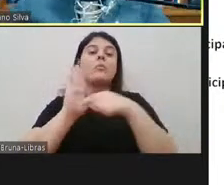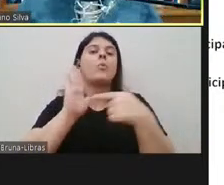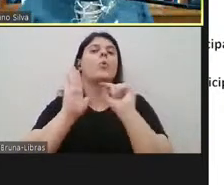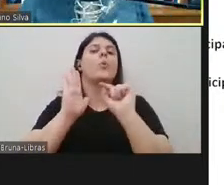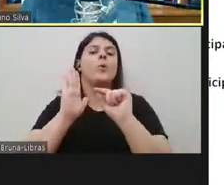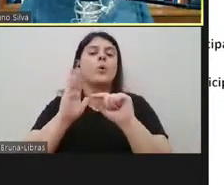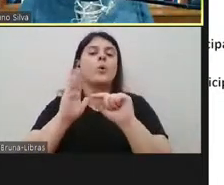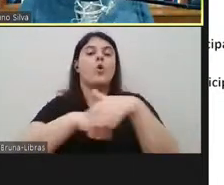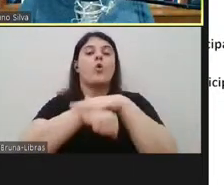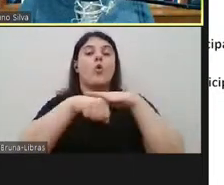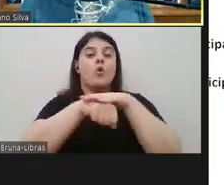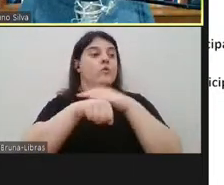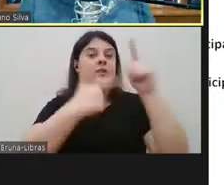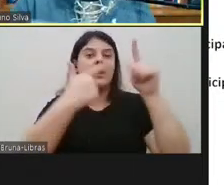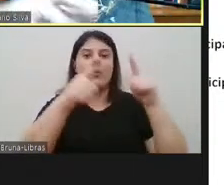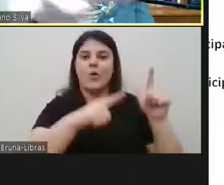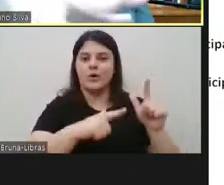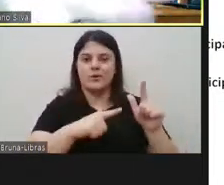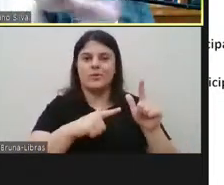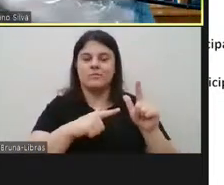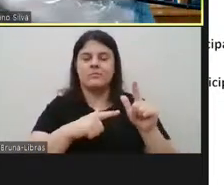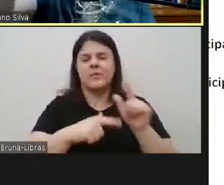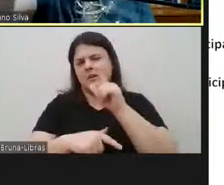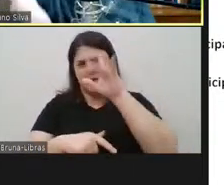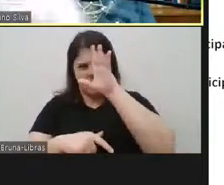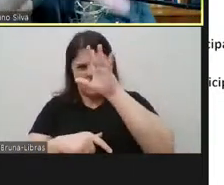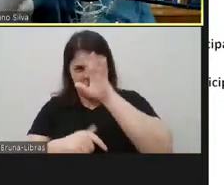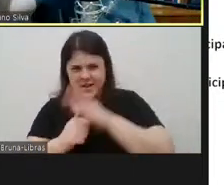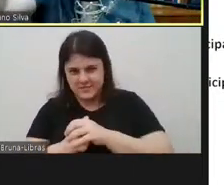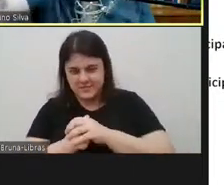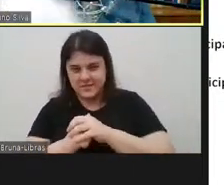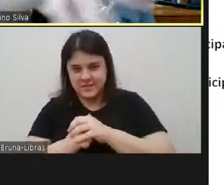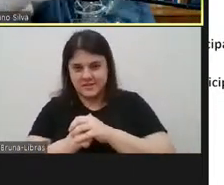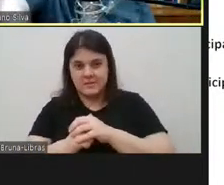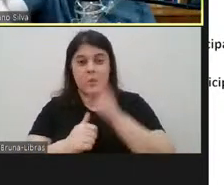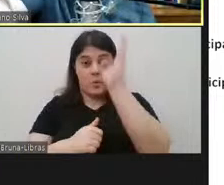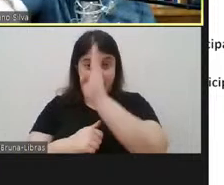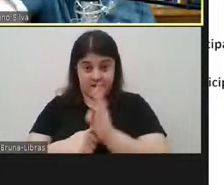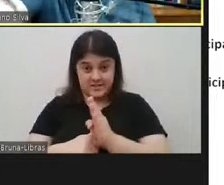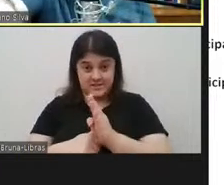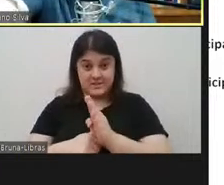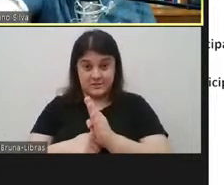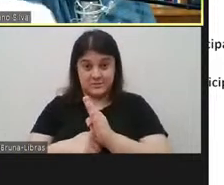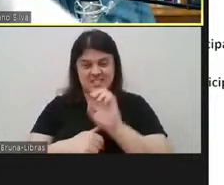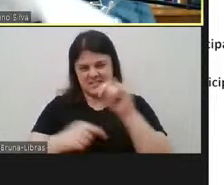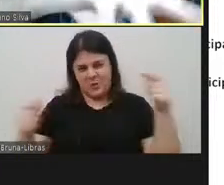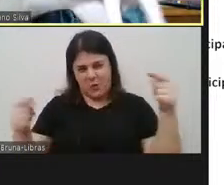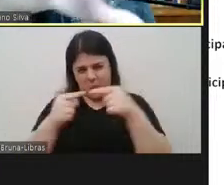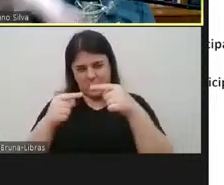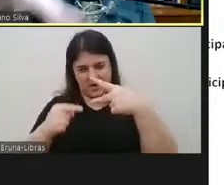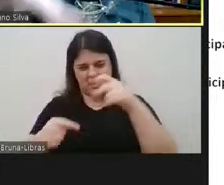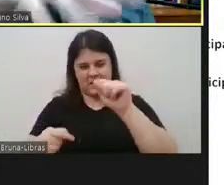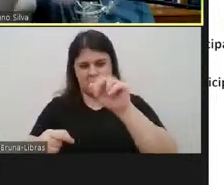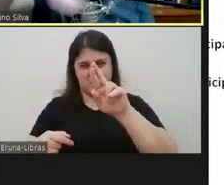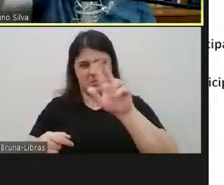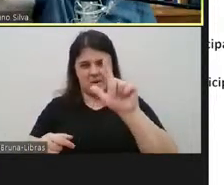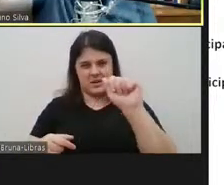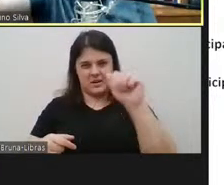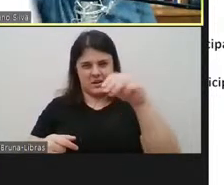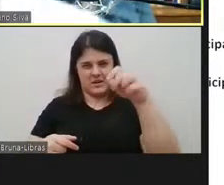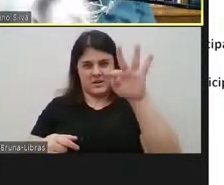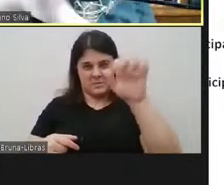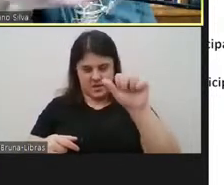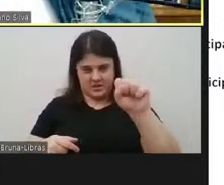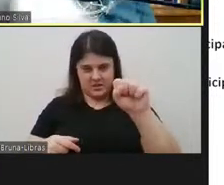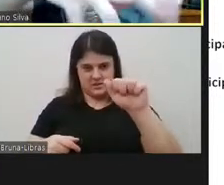conversar com todos os demais imagina a situação Brasil parlamentarista na o partido bolsonaro